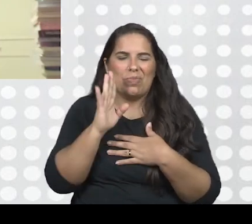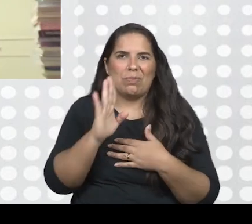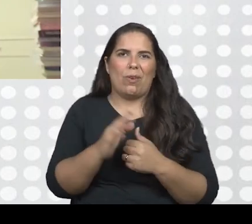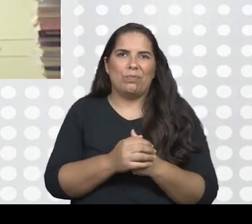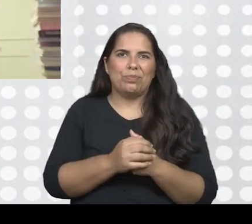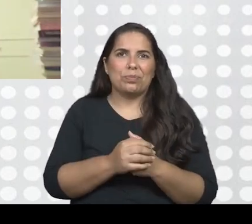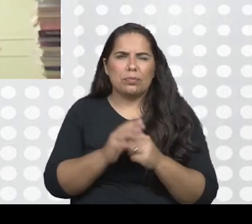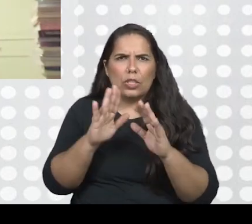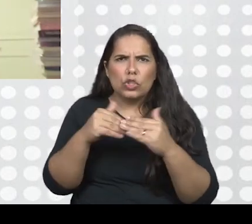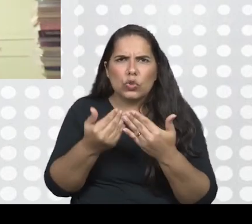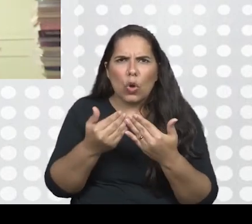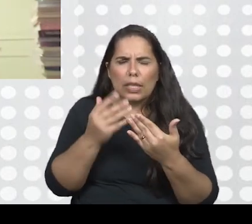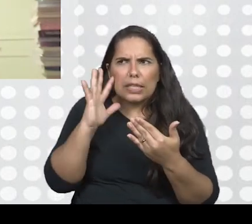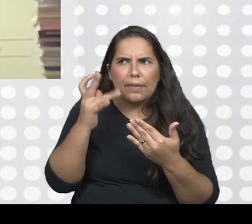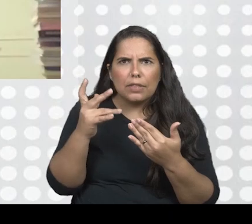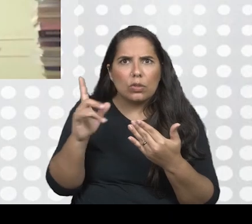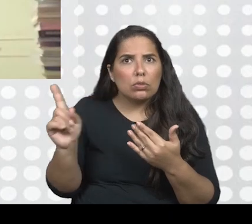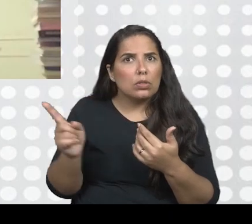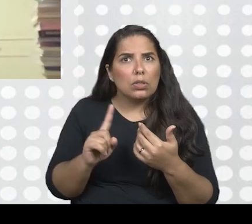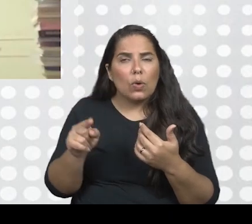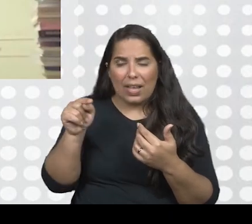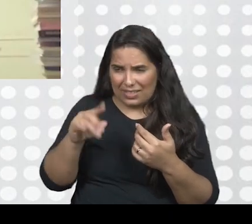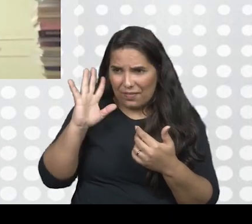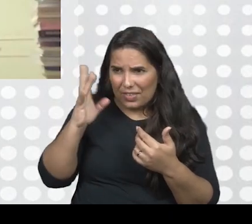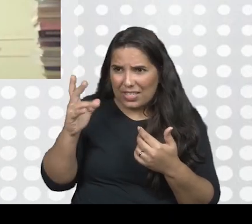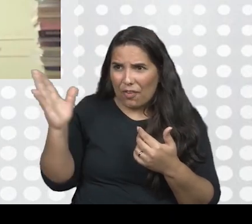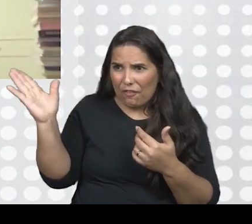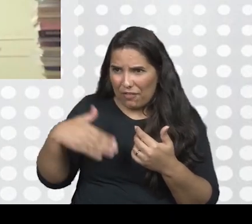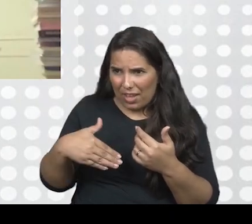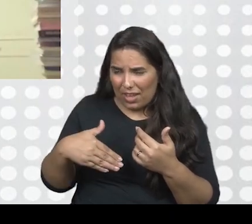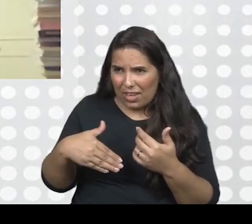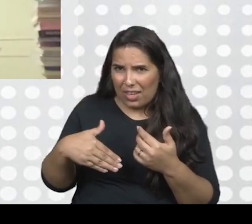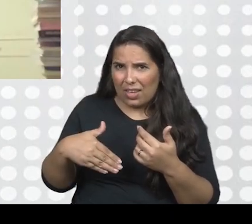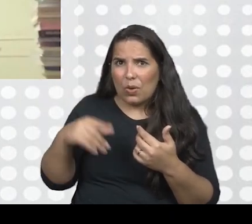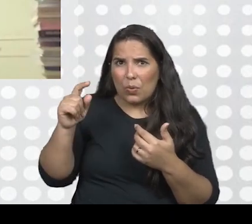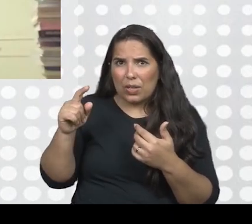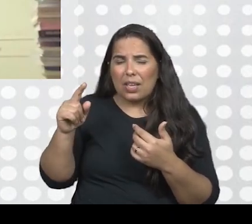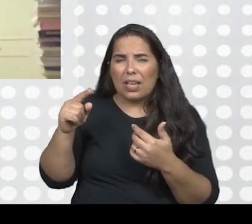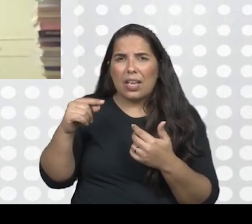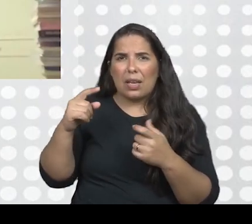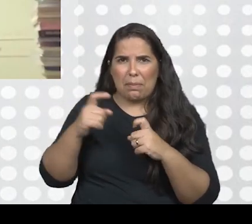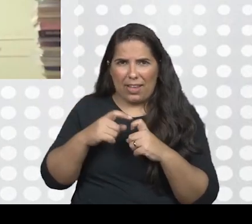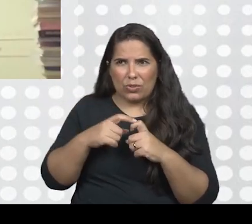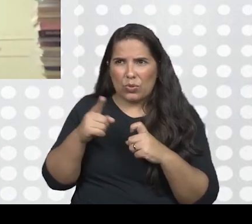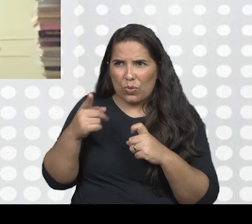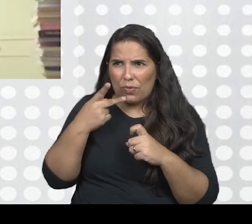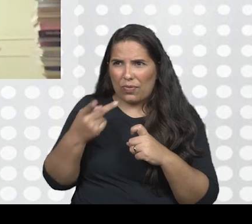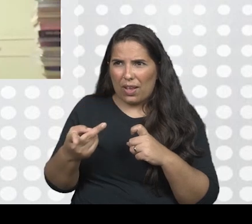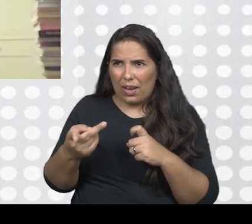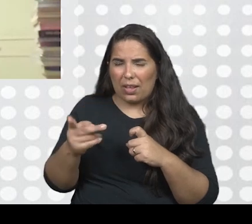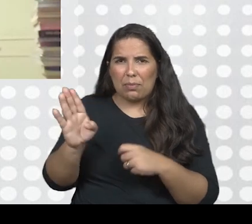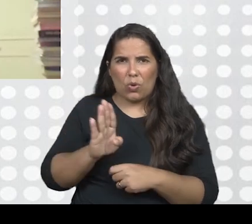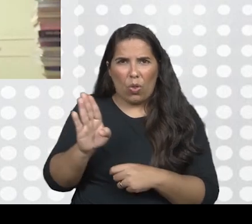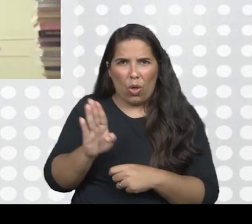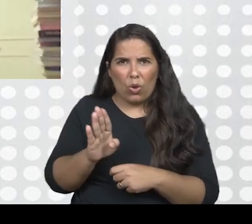Não é a escola que está definindo. Essa definição está vindo a partir de uma concepção médica,